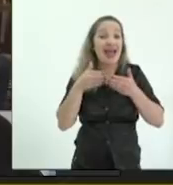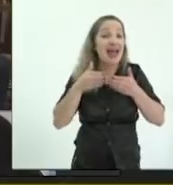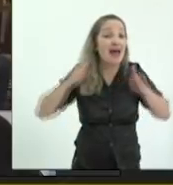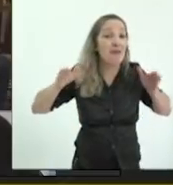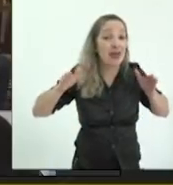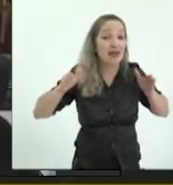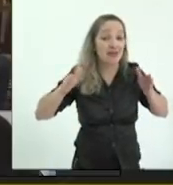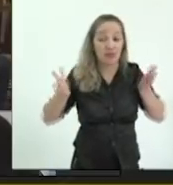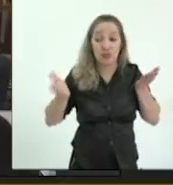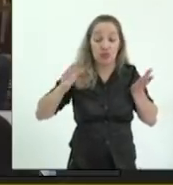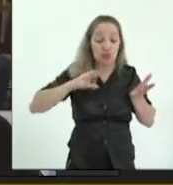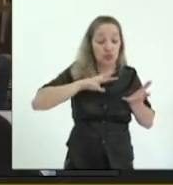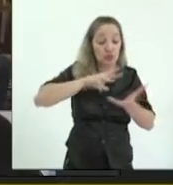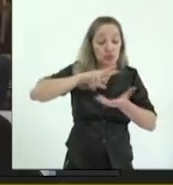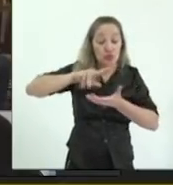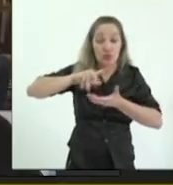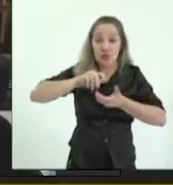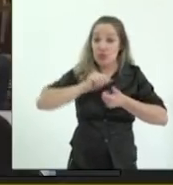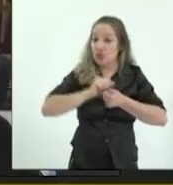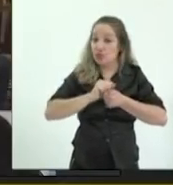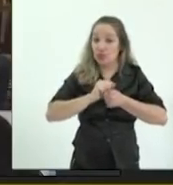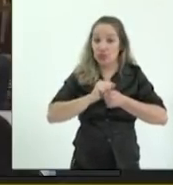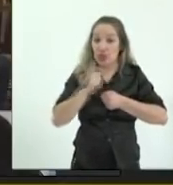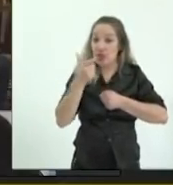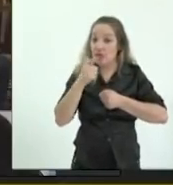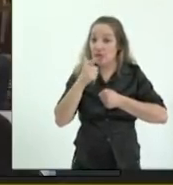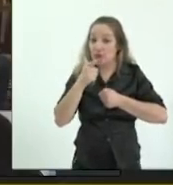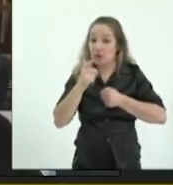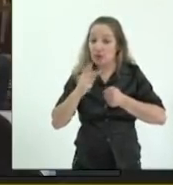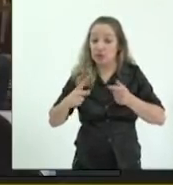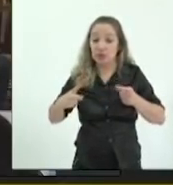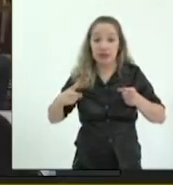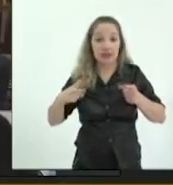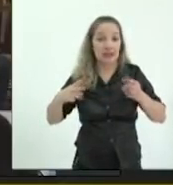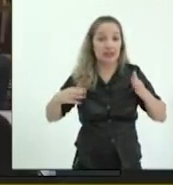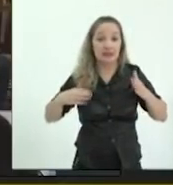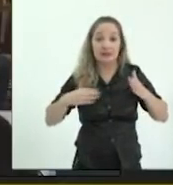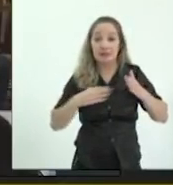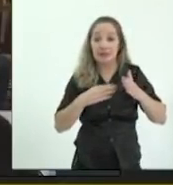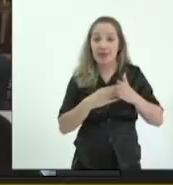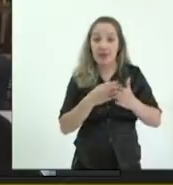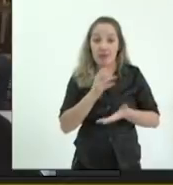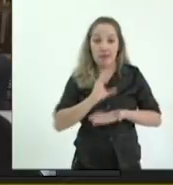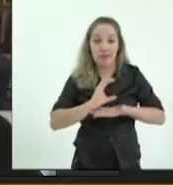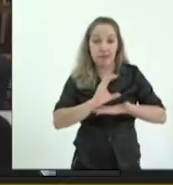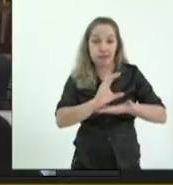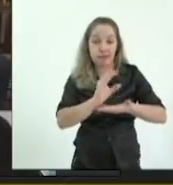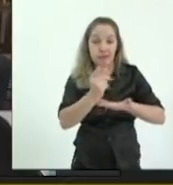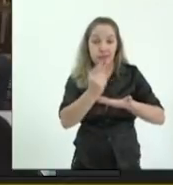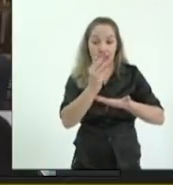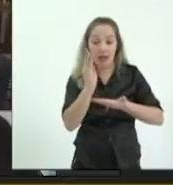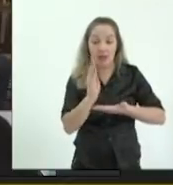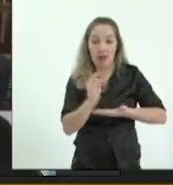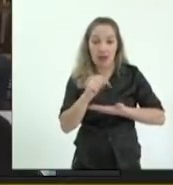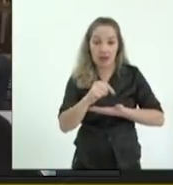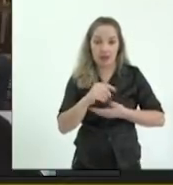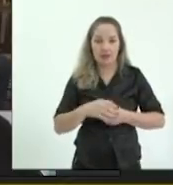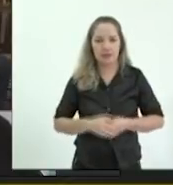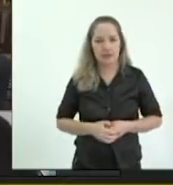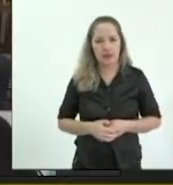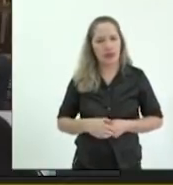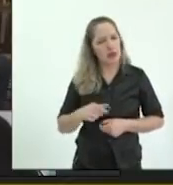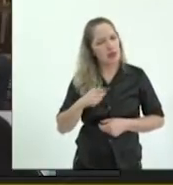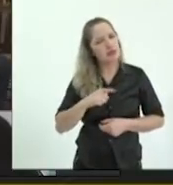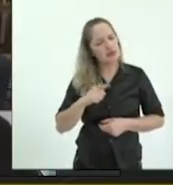capital estrangeiro, já há bastante tempo aqui no Brasil, e ele é um mercado de difícil operação, tanto que a gente tinha 4 empresas no